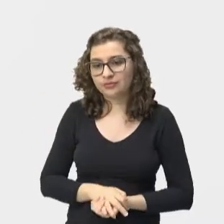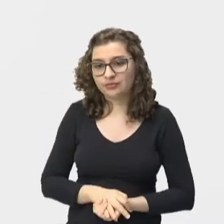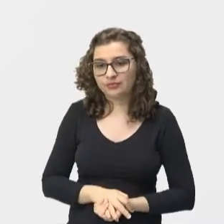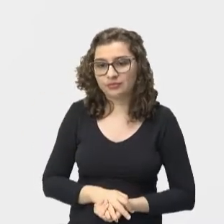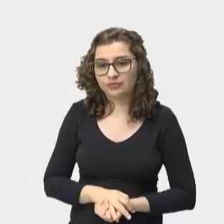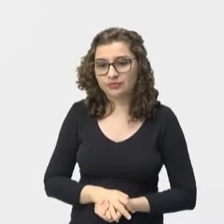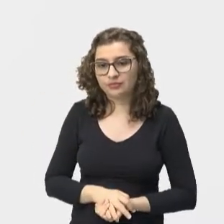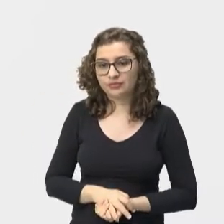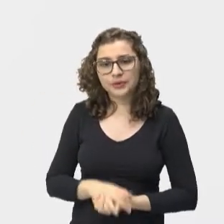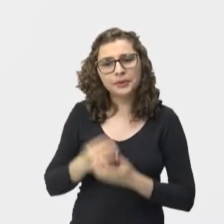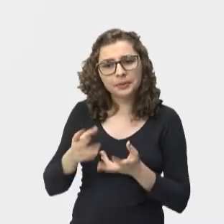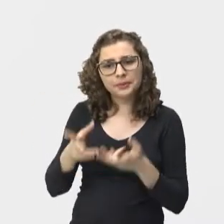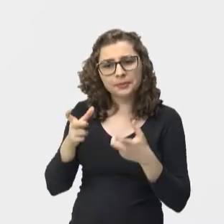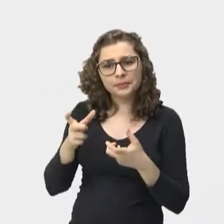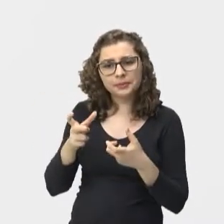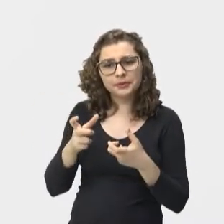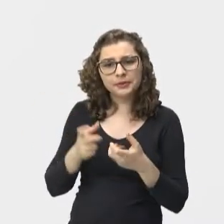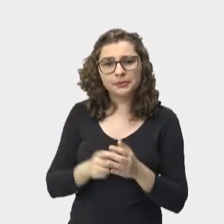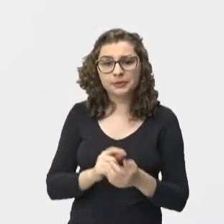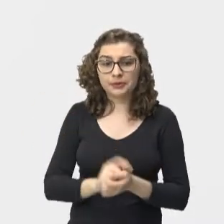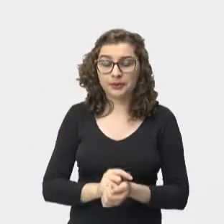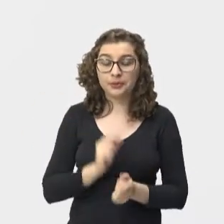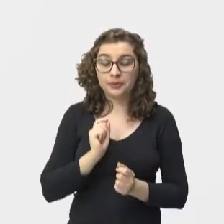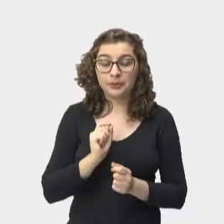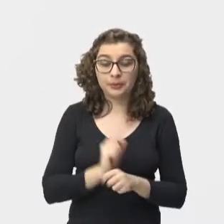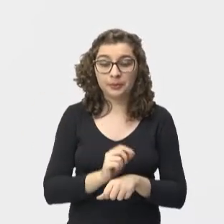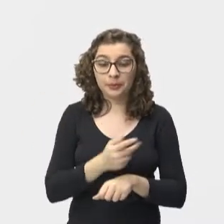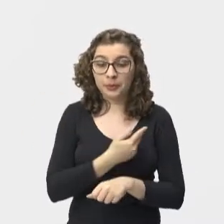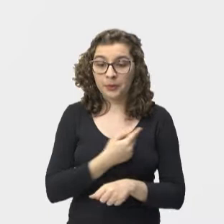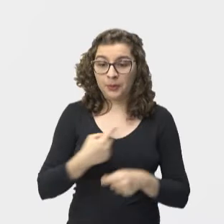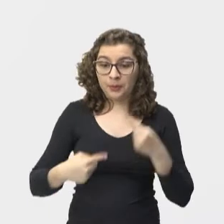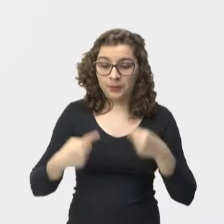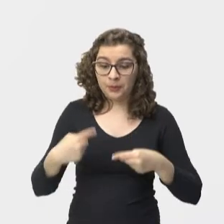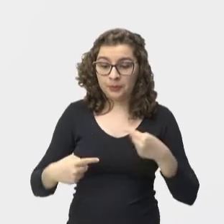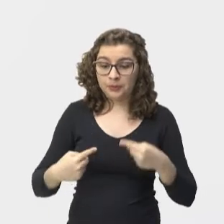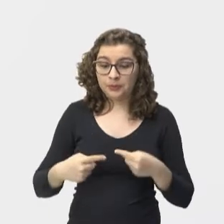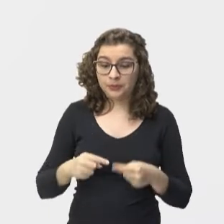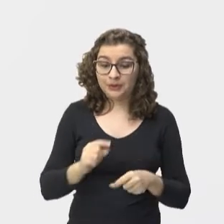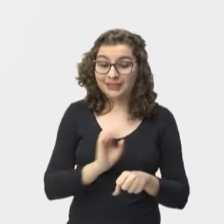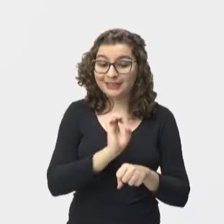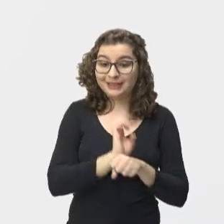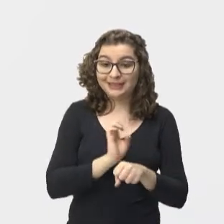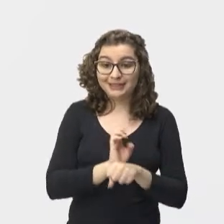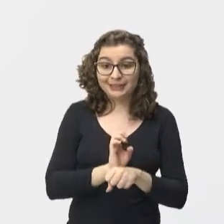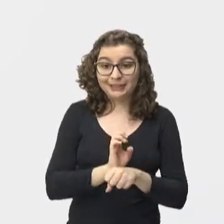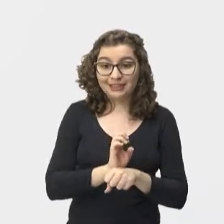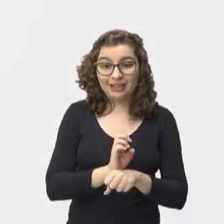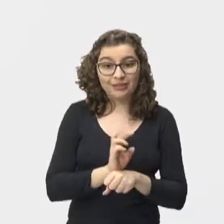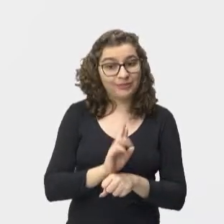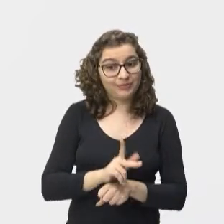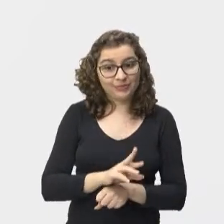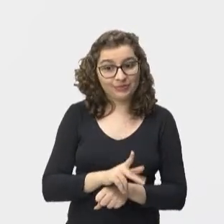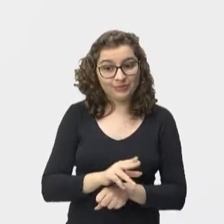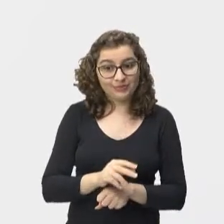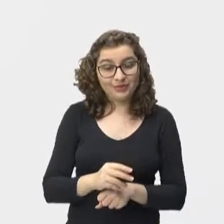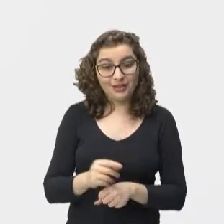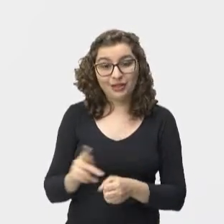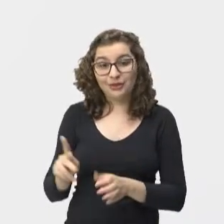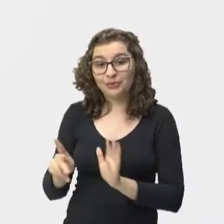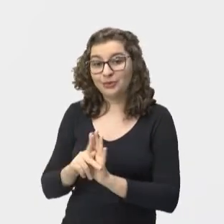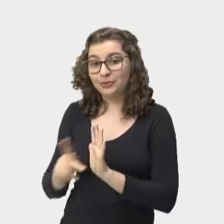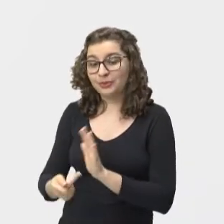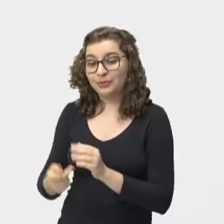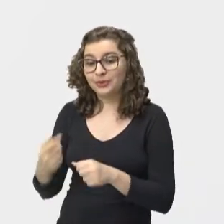Fronteira. Então vejam, não era uma política de Estado, era uma política daquele governo, né? Então muitas ações que nós temos assim. Aqui